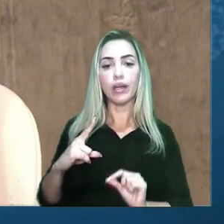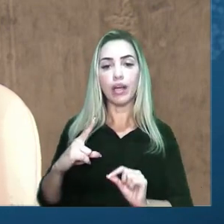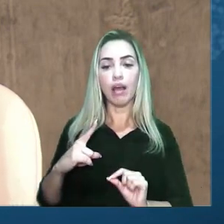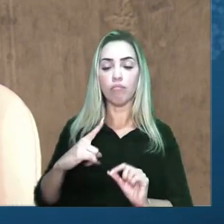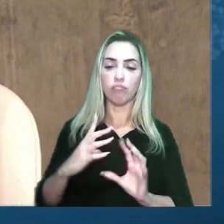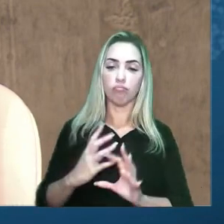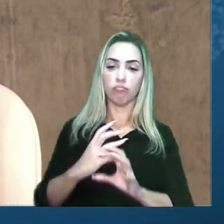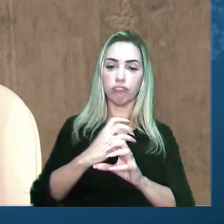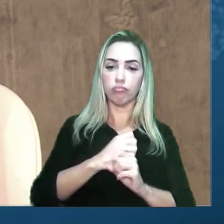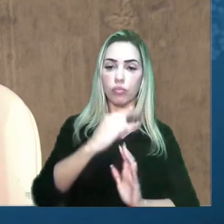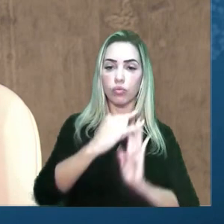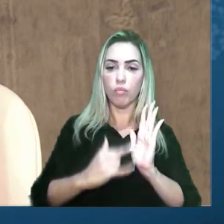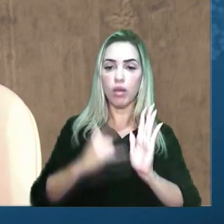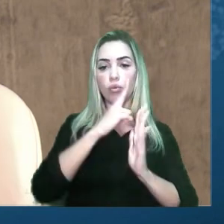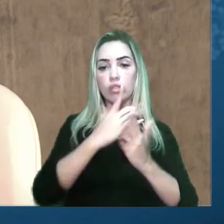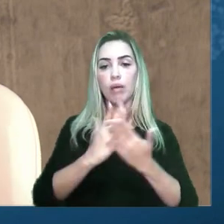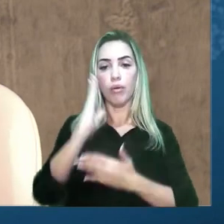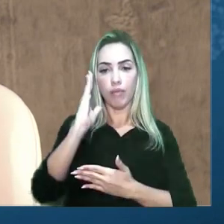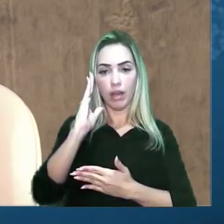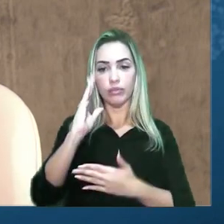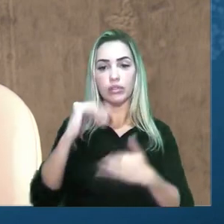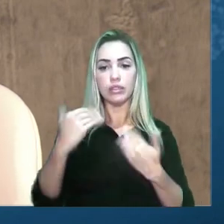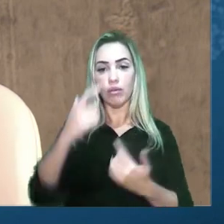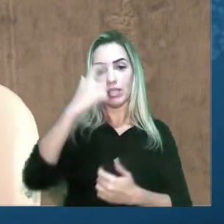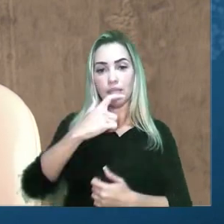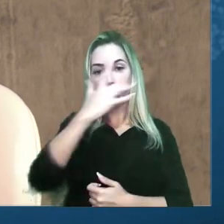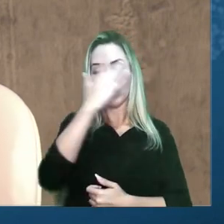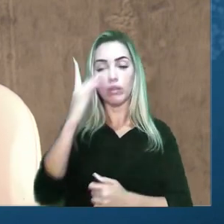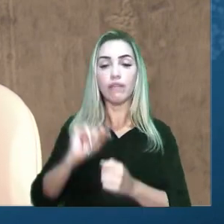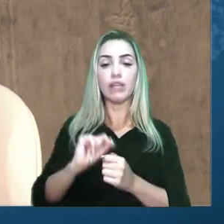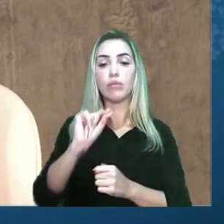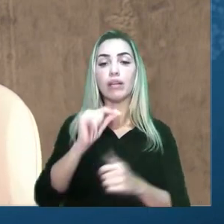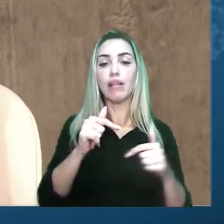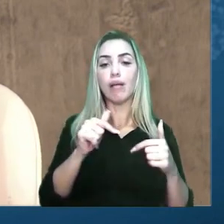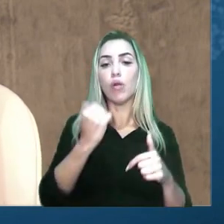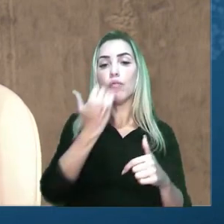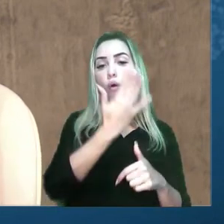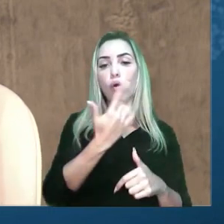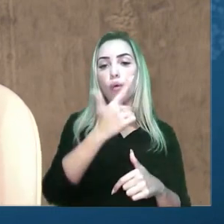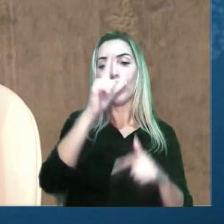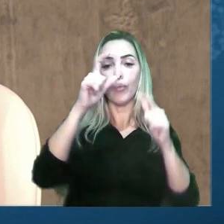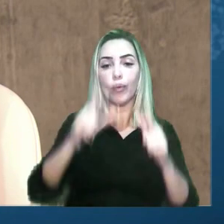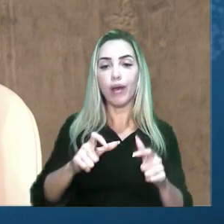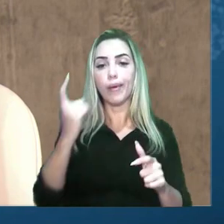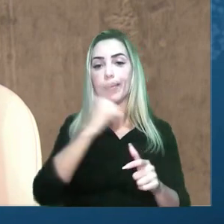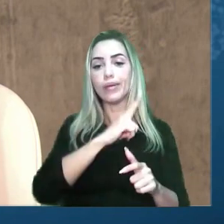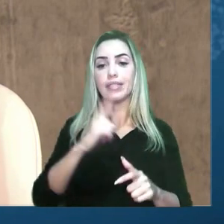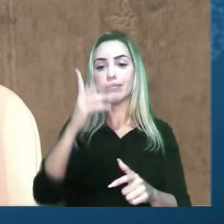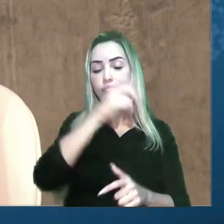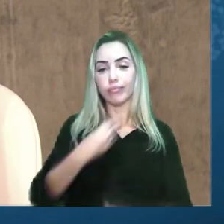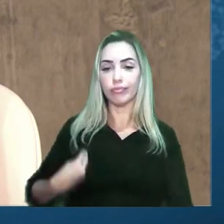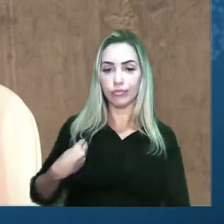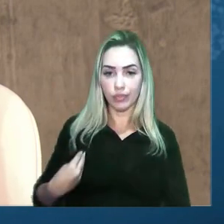submetido e aprovado, então essa pessoa está trabalhando num banco ou em outro lugar para poder sobreviver.